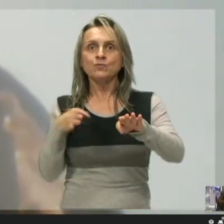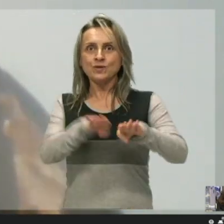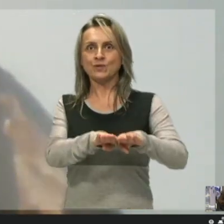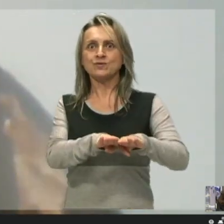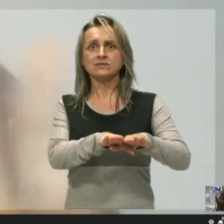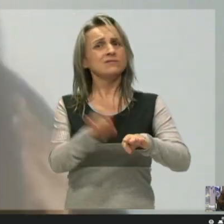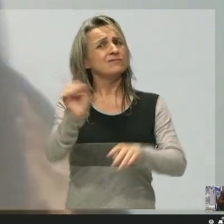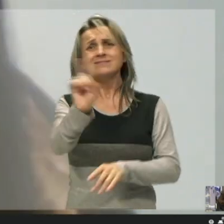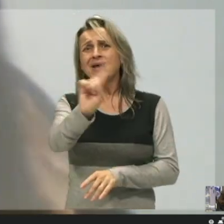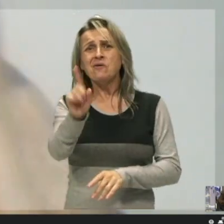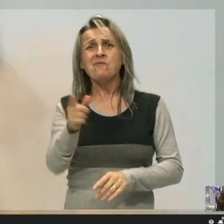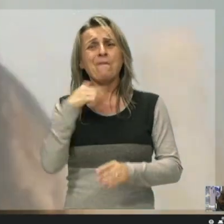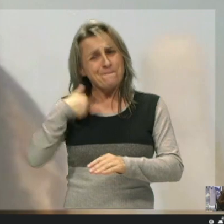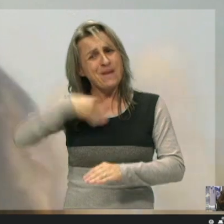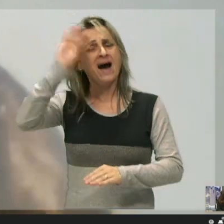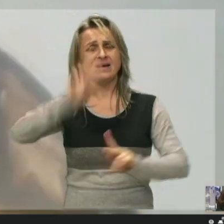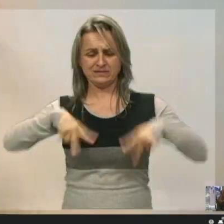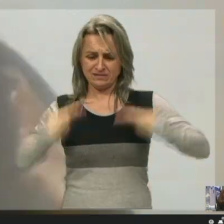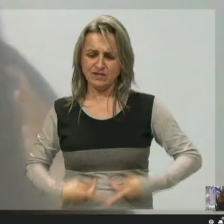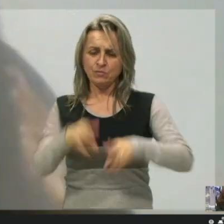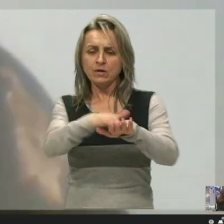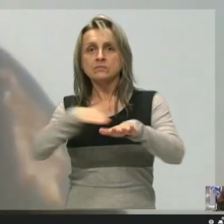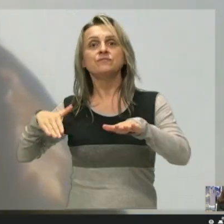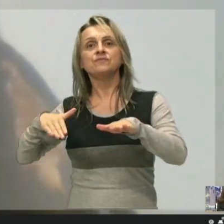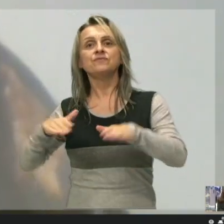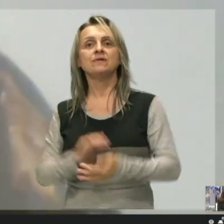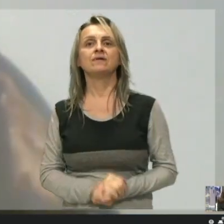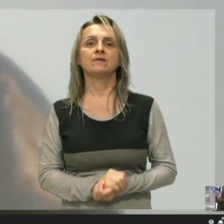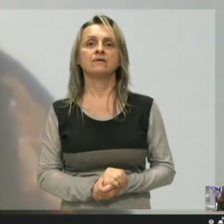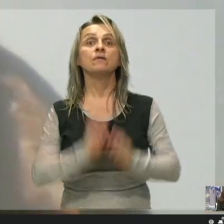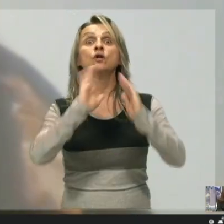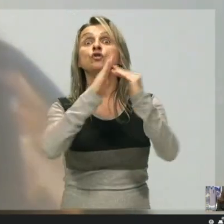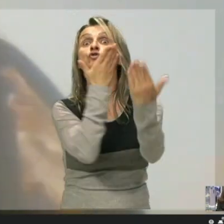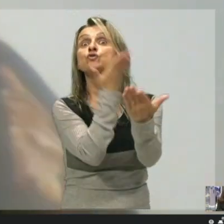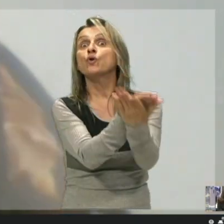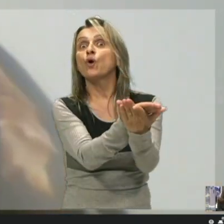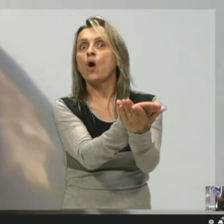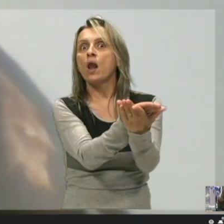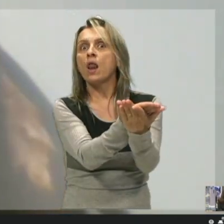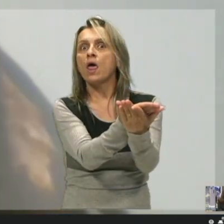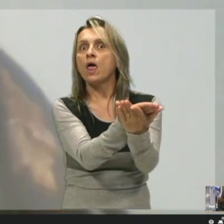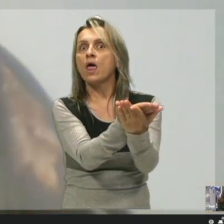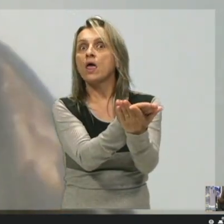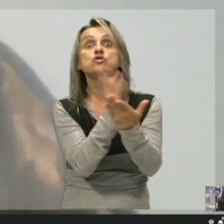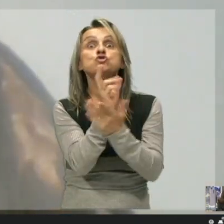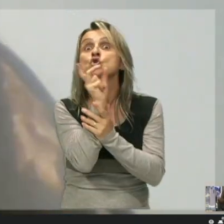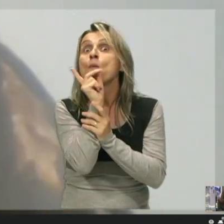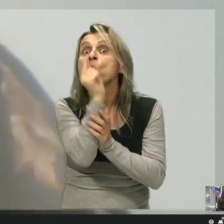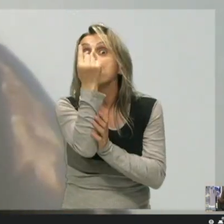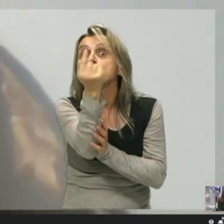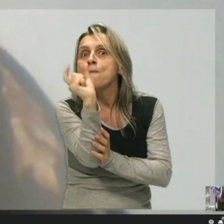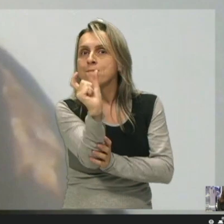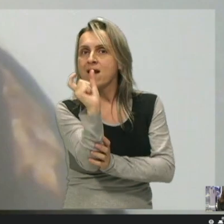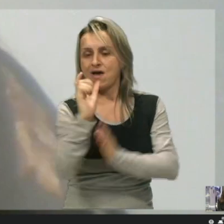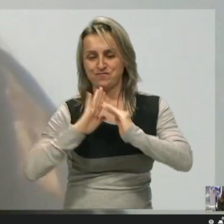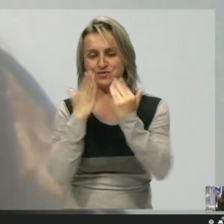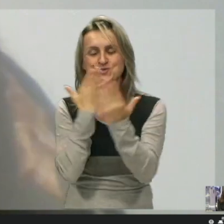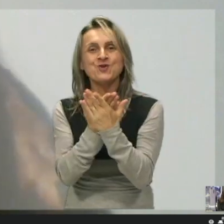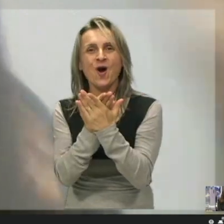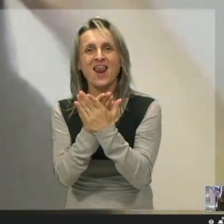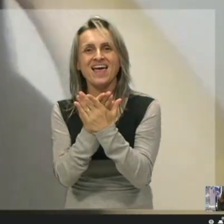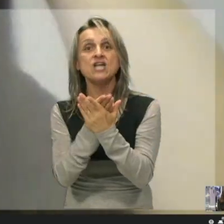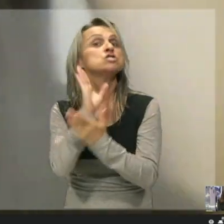são dois termos que não precisavam estar junto, porque escola já parte do princípio que eu tenho que atender a todos. Quando eu trabalhava na PAI, a gente